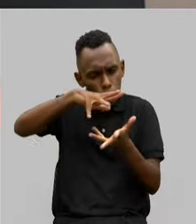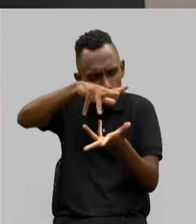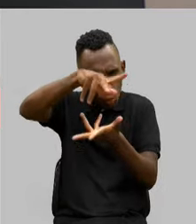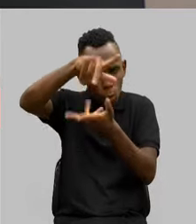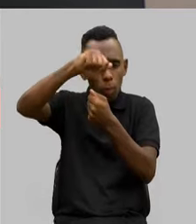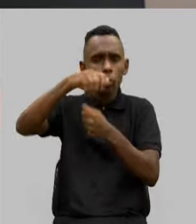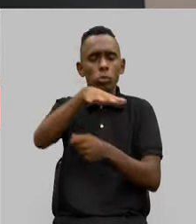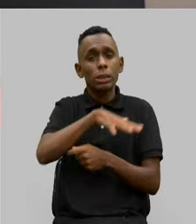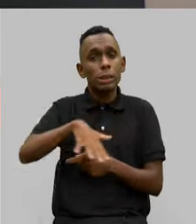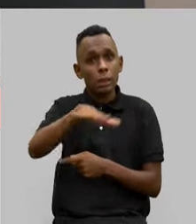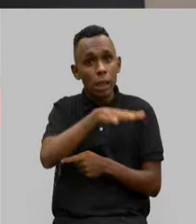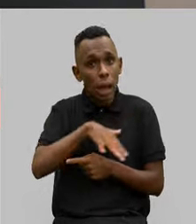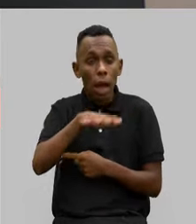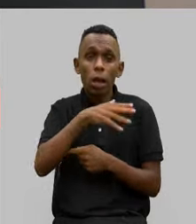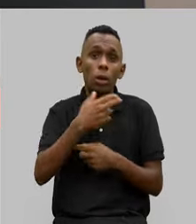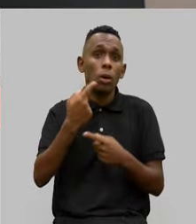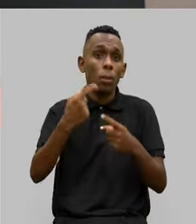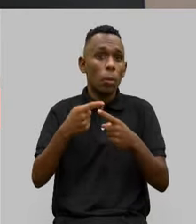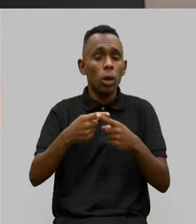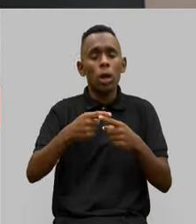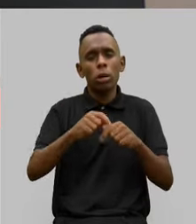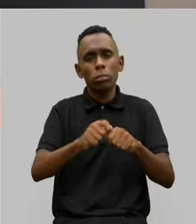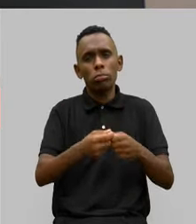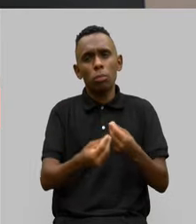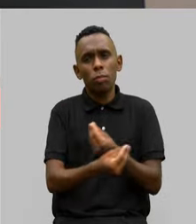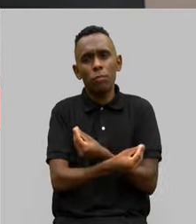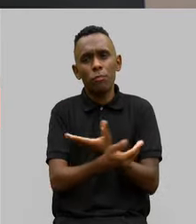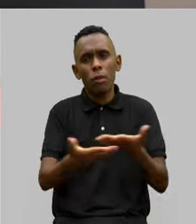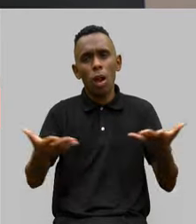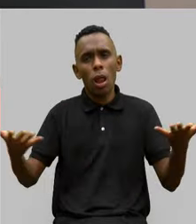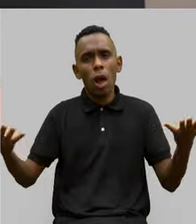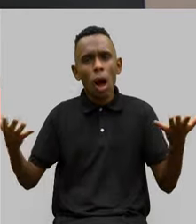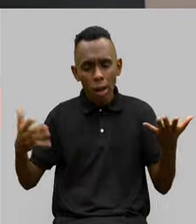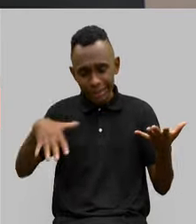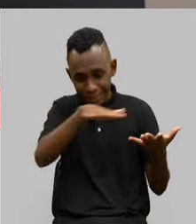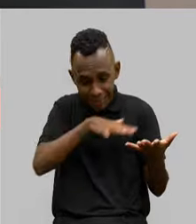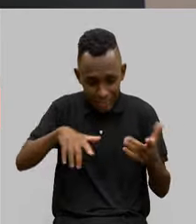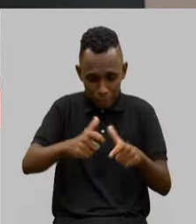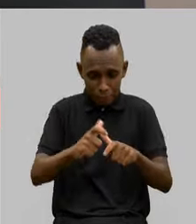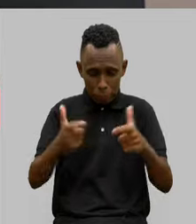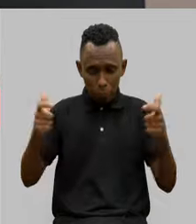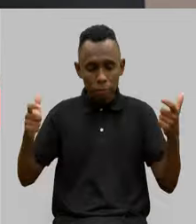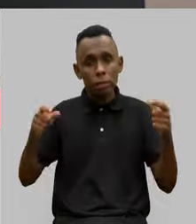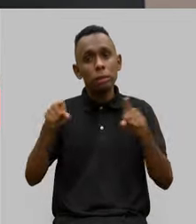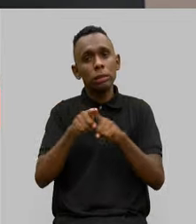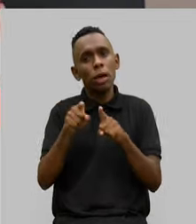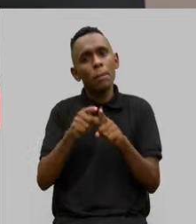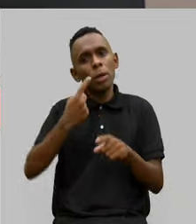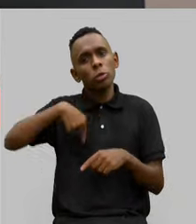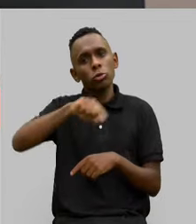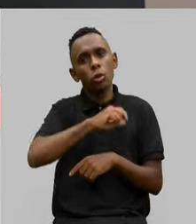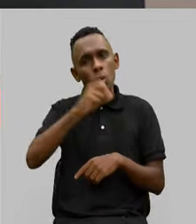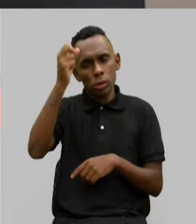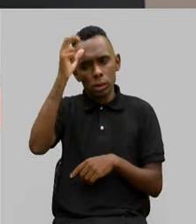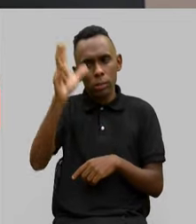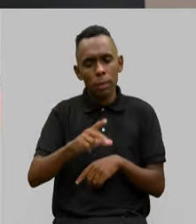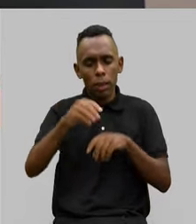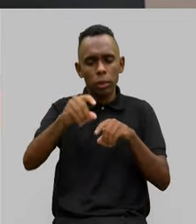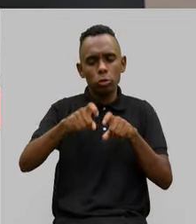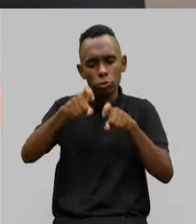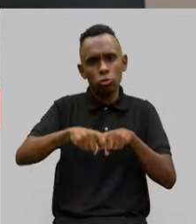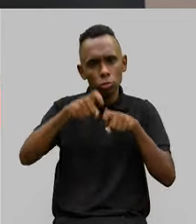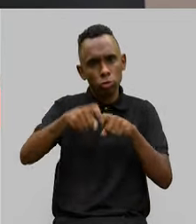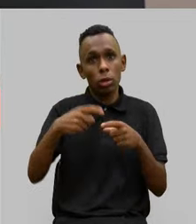indústria graças à nossa biodiversidade à nossa extensão territorial e a nossa expertise agrícola né estamos aqui com as